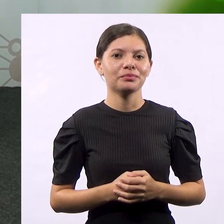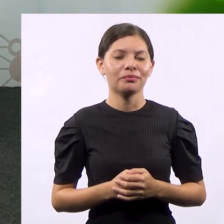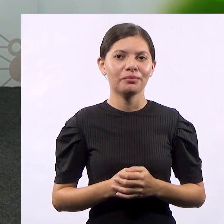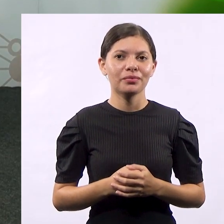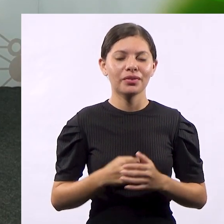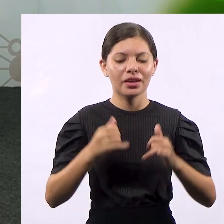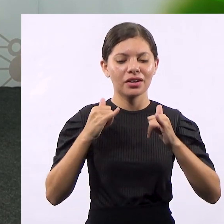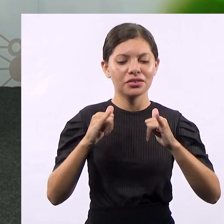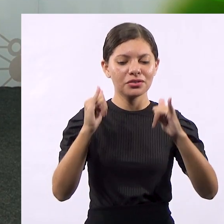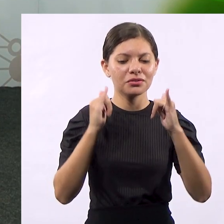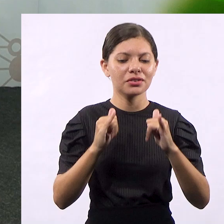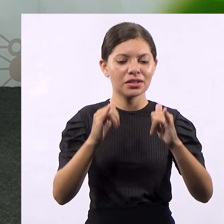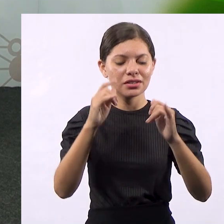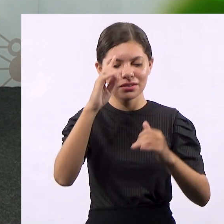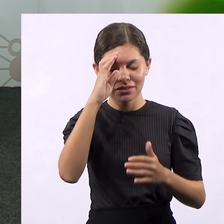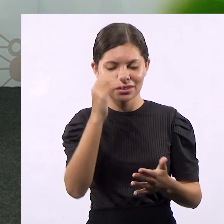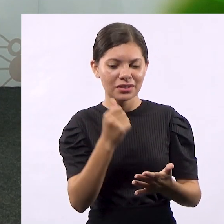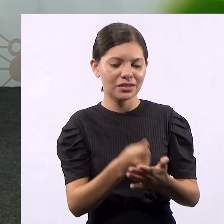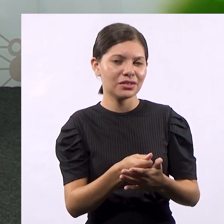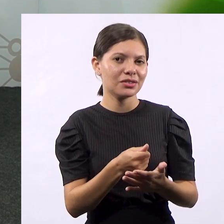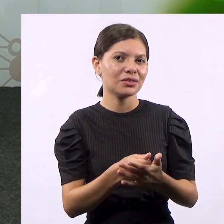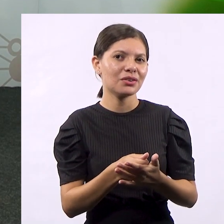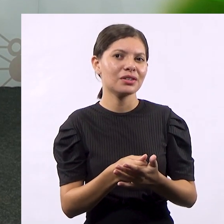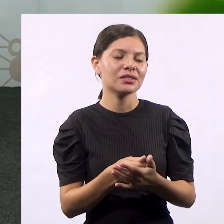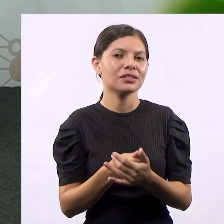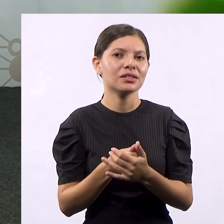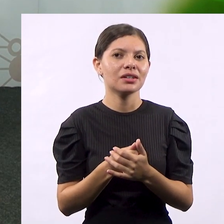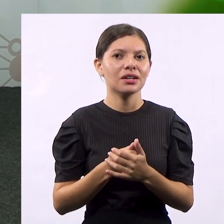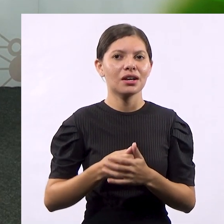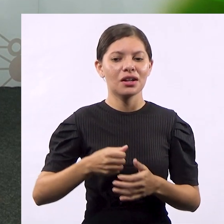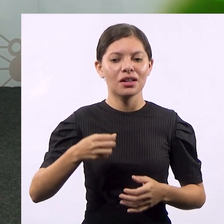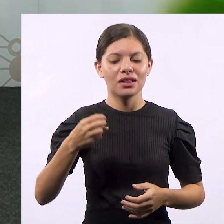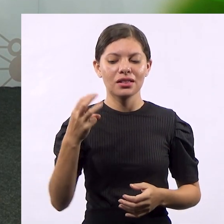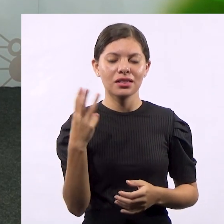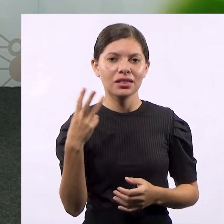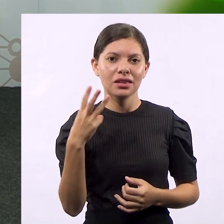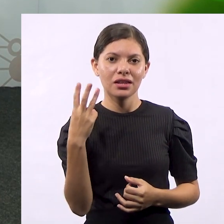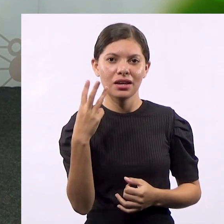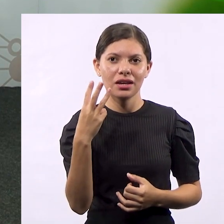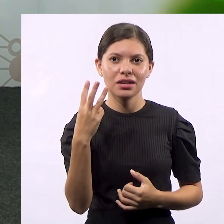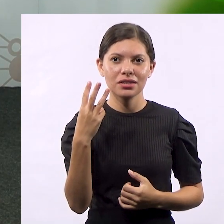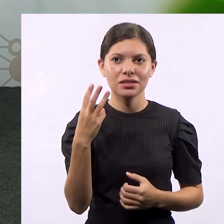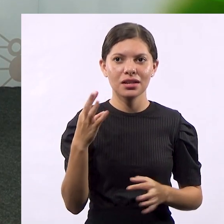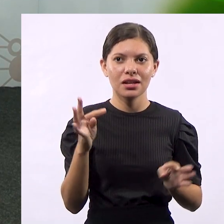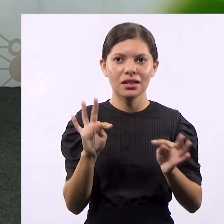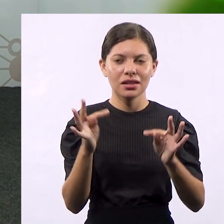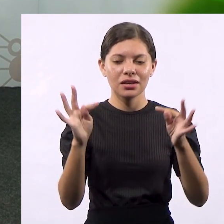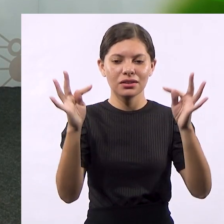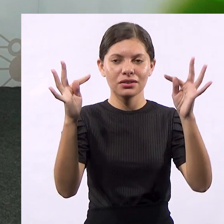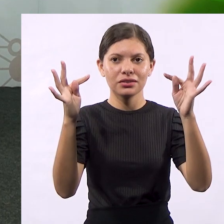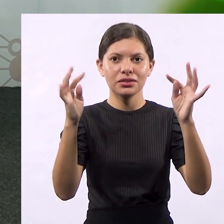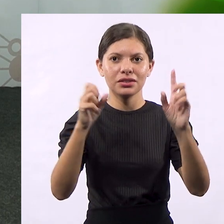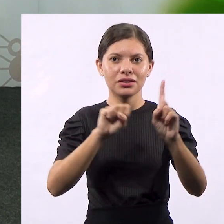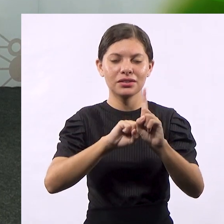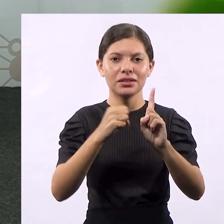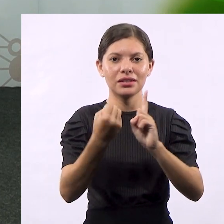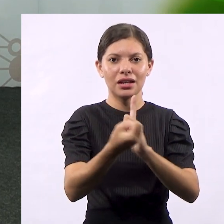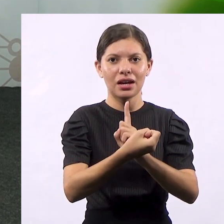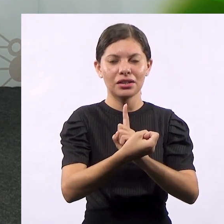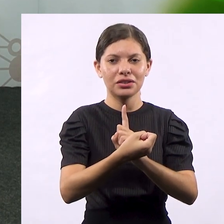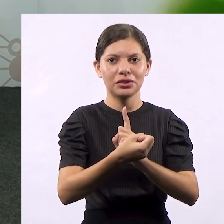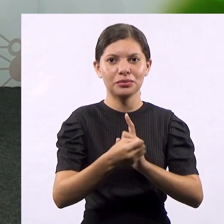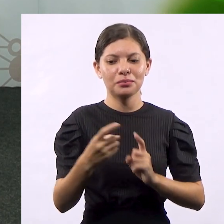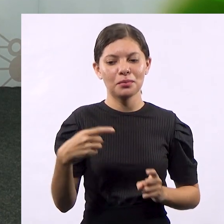de divulgação aí das decisões tomadas, acho que também vai ser contemplado pelo eixo 3, Tecnologia e Sociedade, que nós vamos abordar